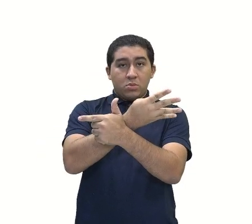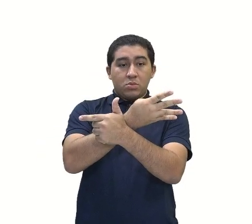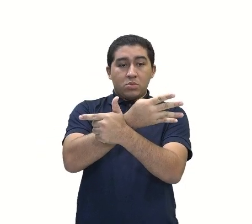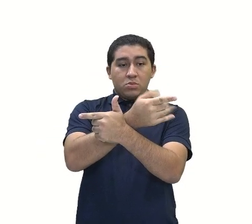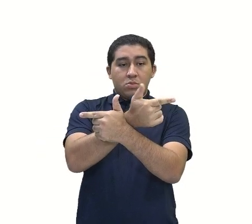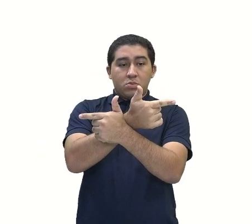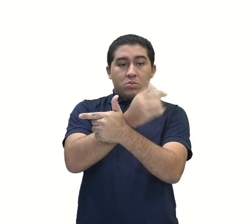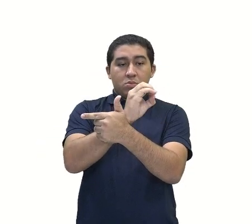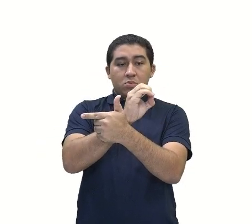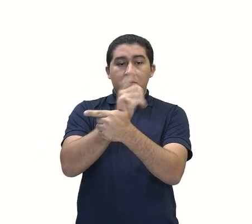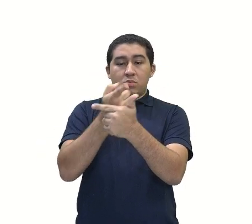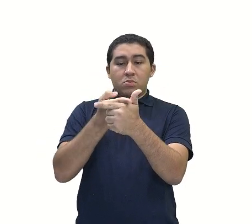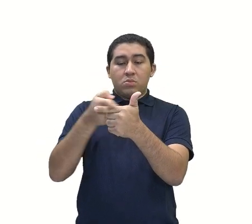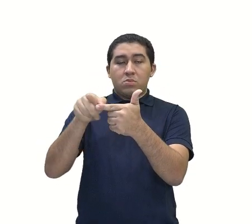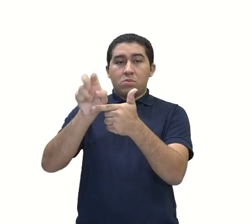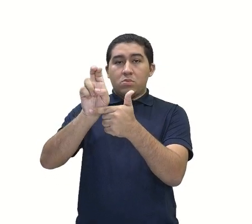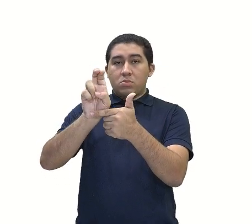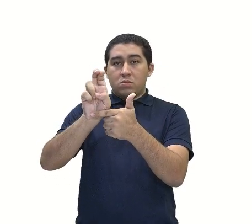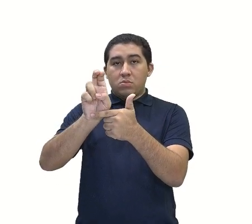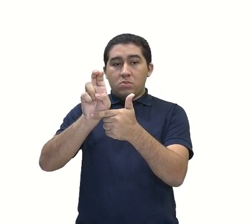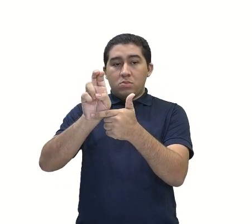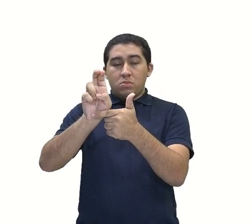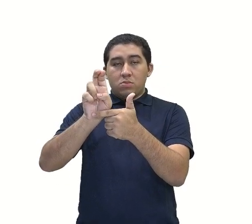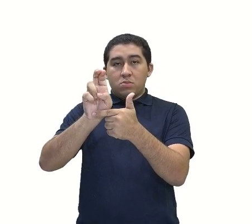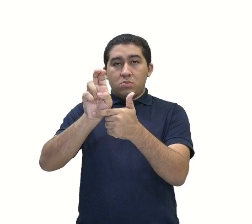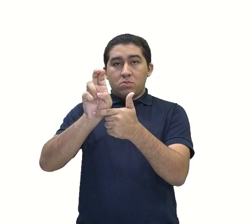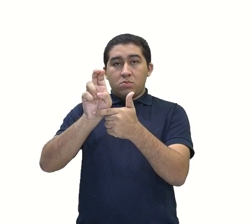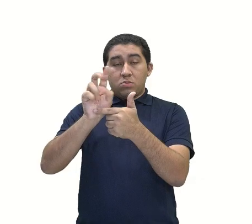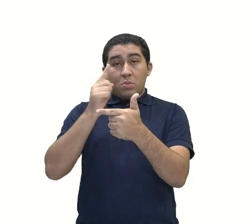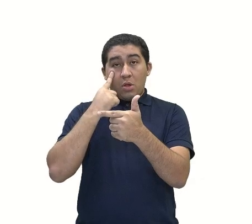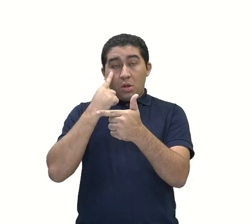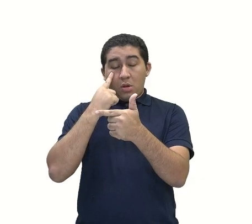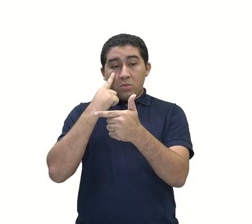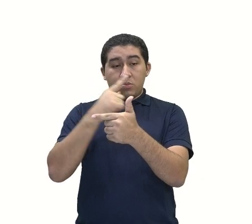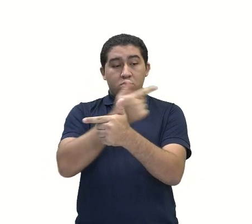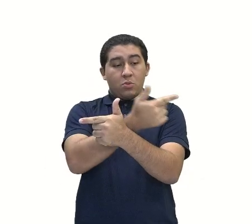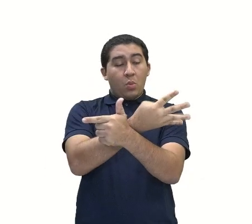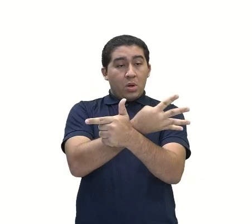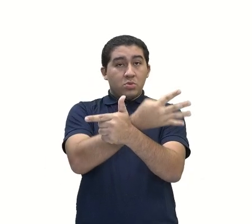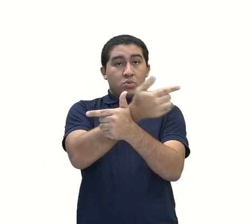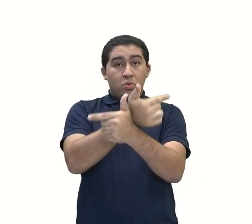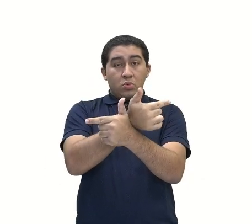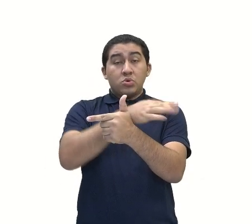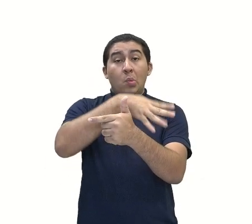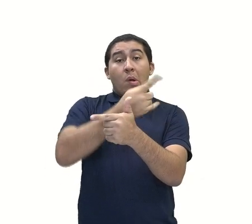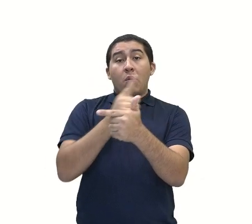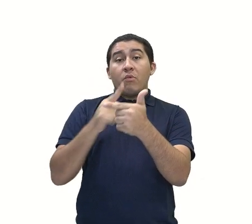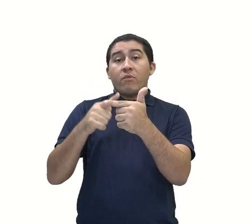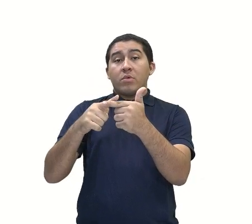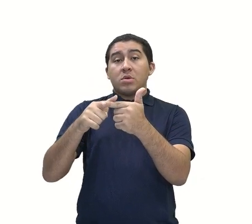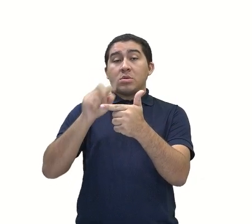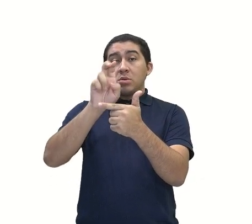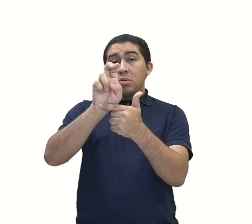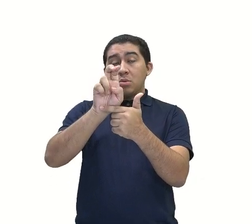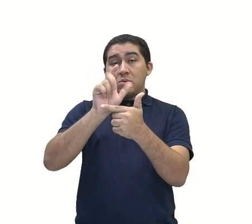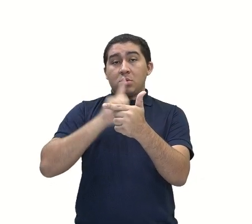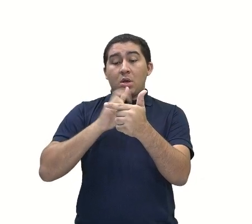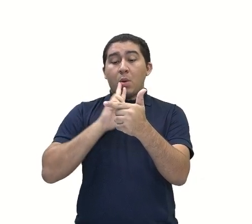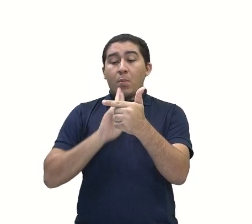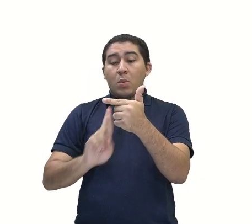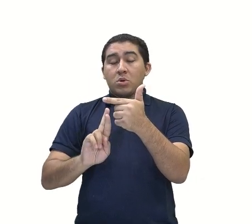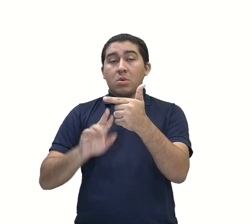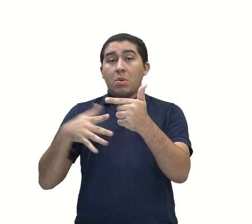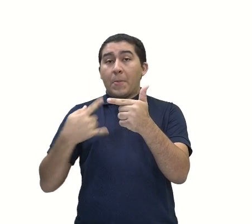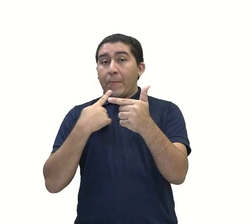420 dividido para 5. Ó, vou pegar o 42 aqui. Qual é o número que multiplicado por 5 vai dar